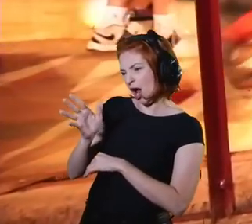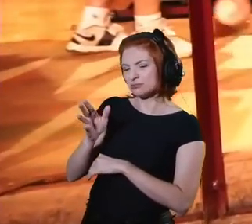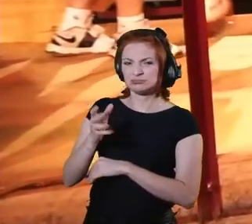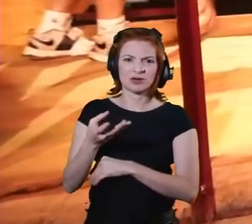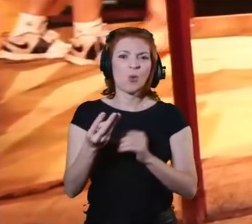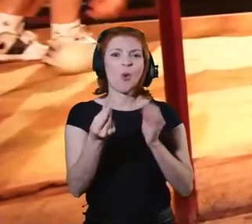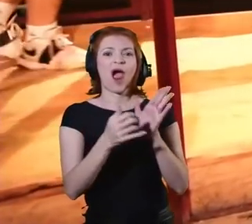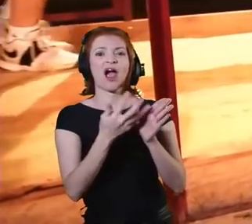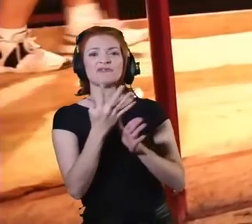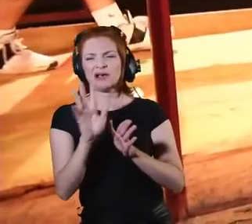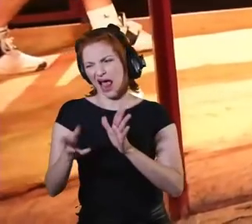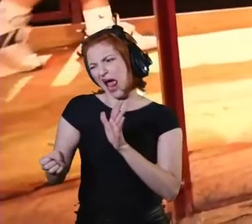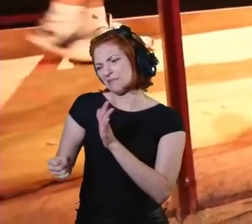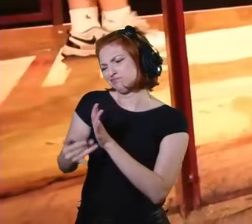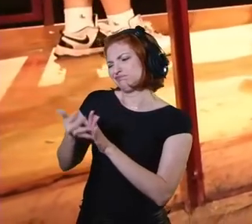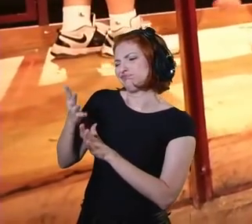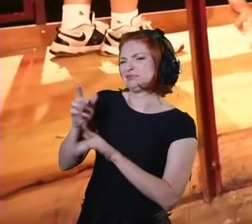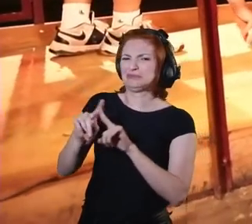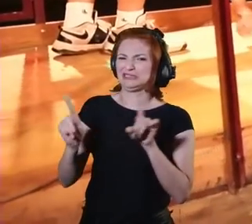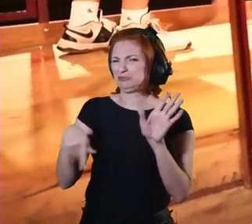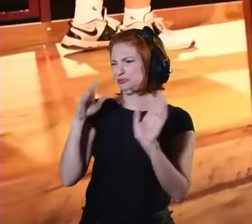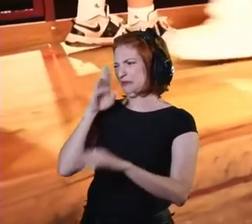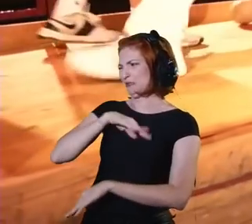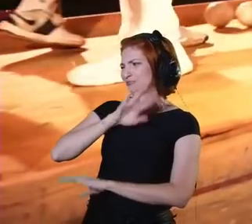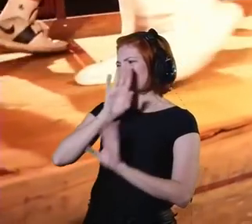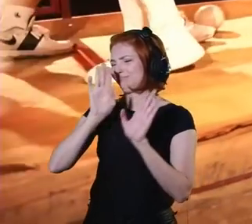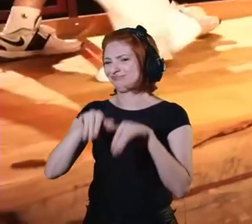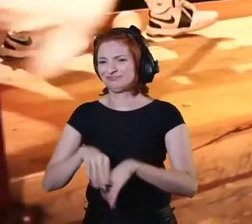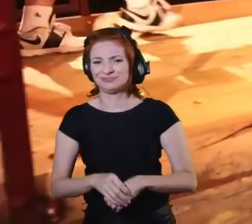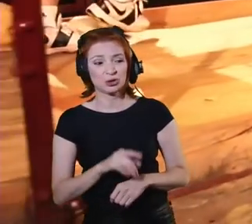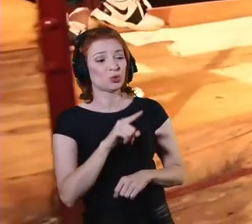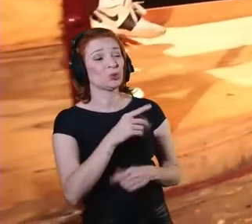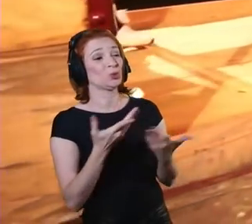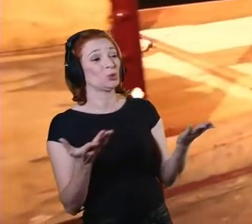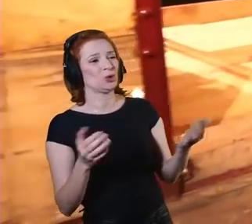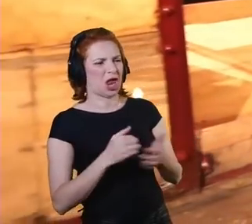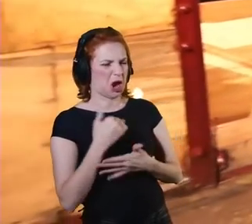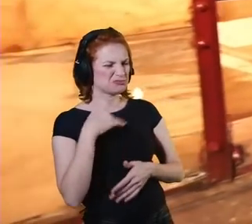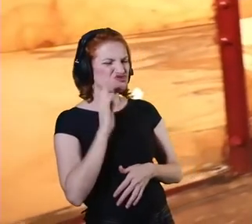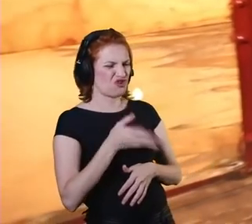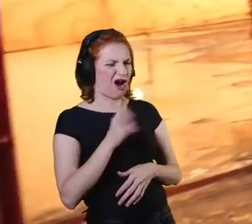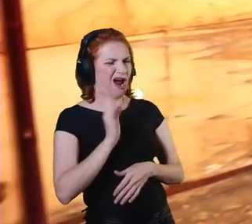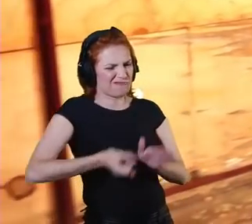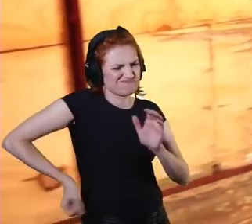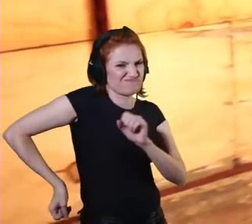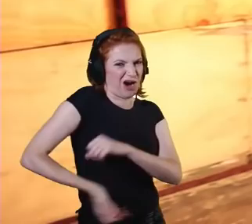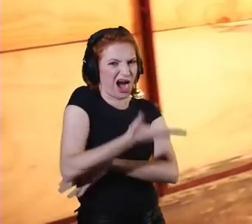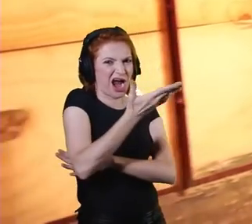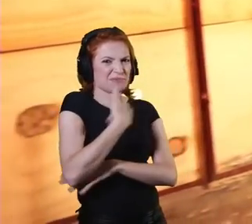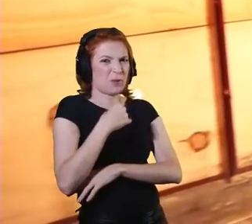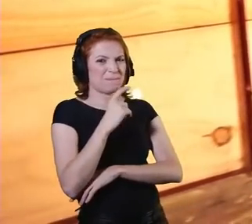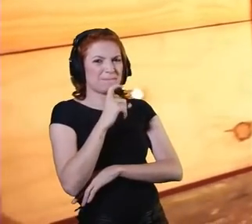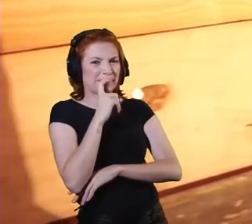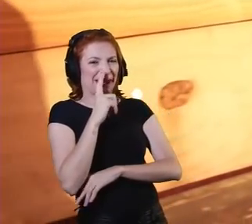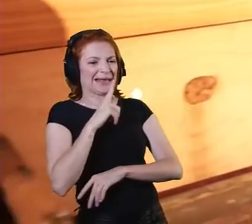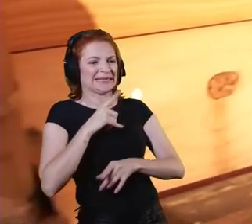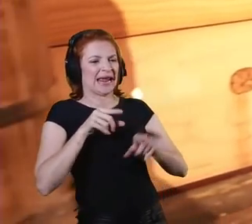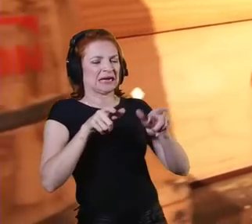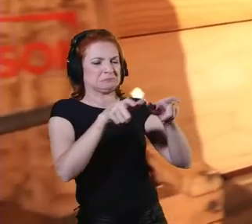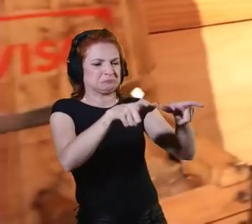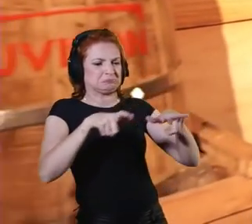Não, de vezes? Não, várias vezes, mas sempre fui muito mal. E tu, Zé? Sim, joguei muita bocha. Meu pai tinha cancha de